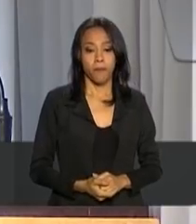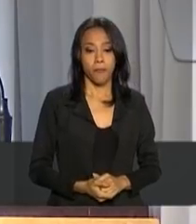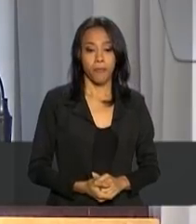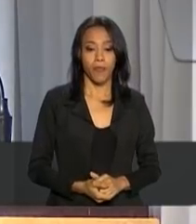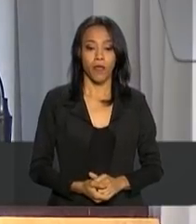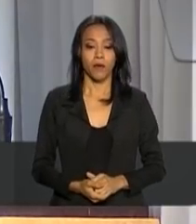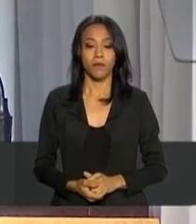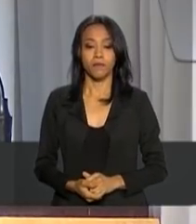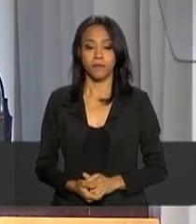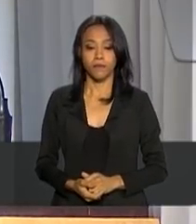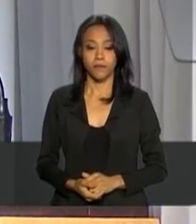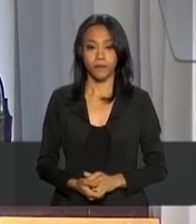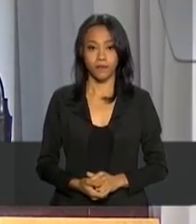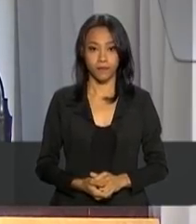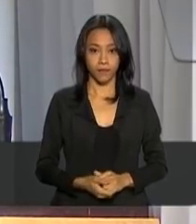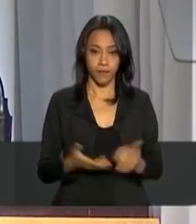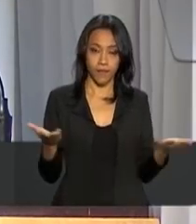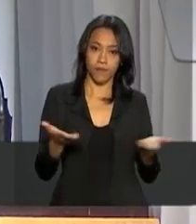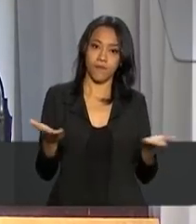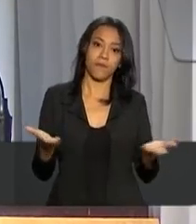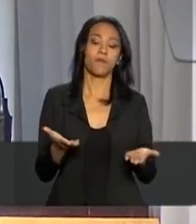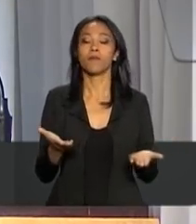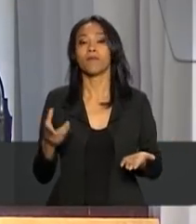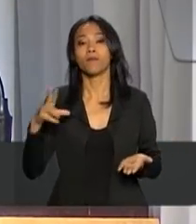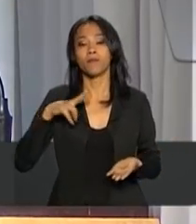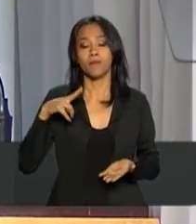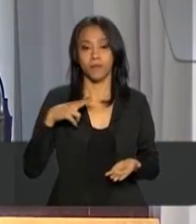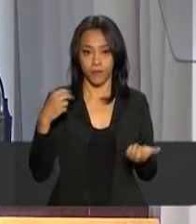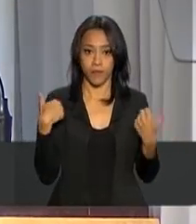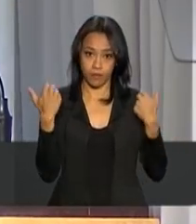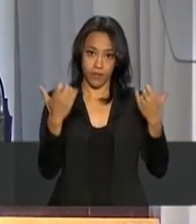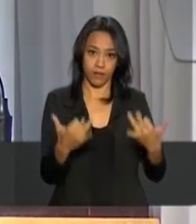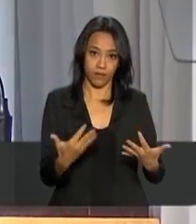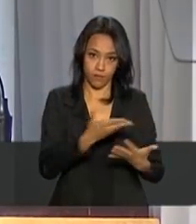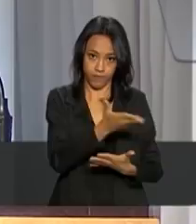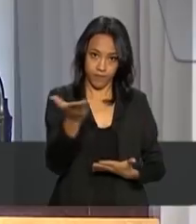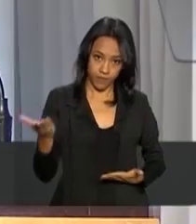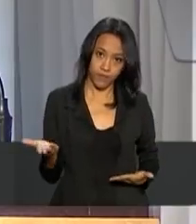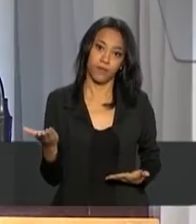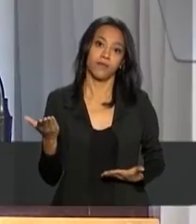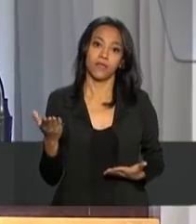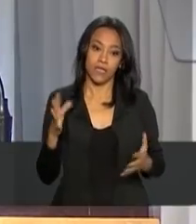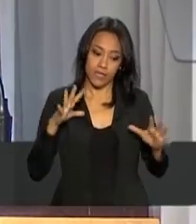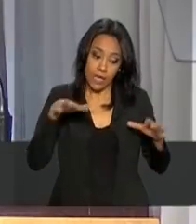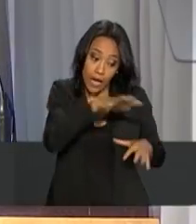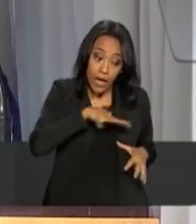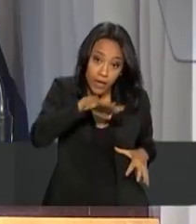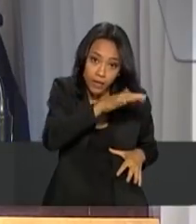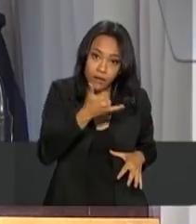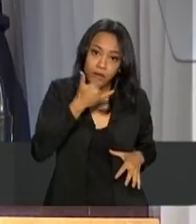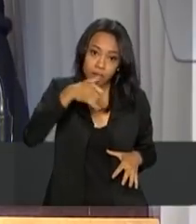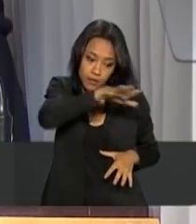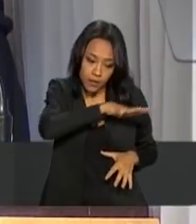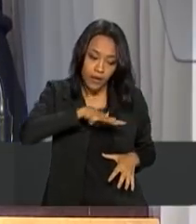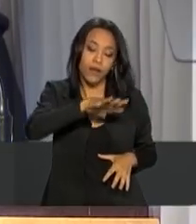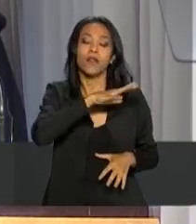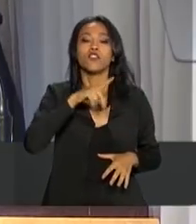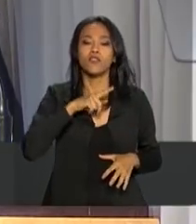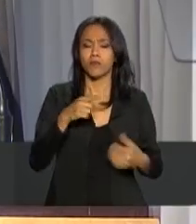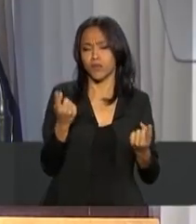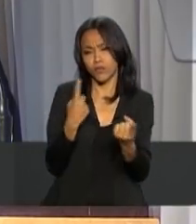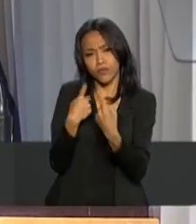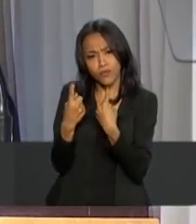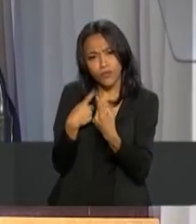E, nesse particular, eu devo dizer que nós mantivemos muito diálogo, não só com o